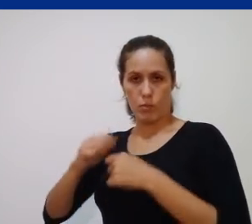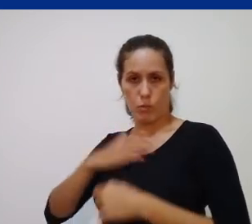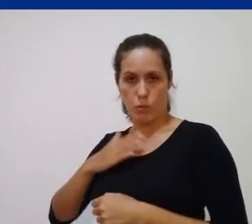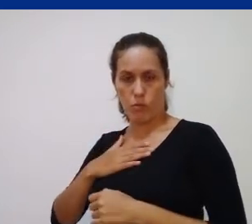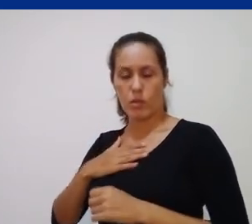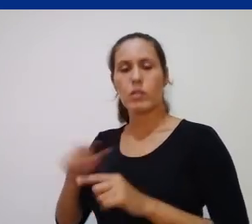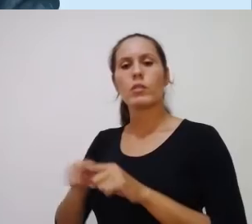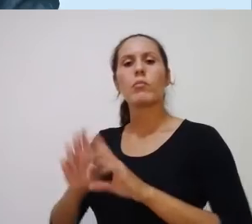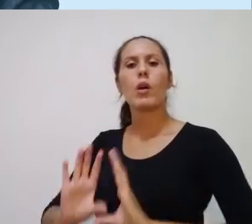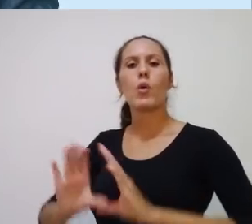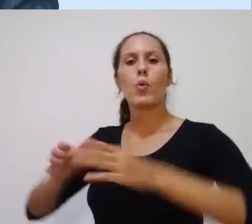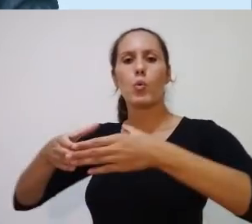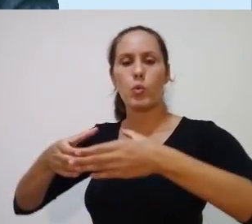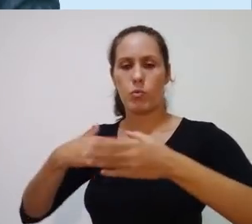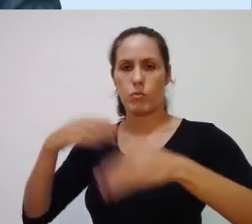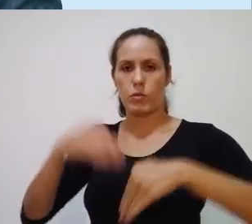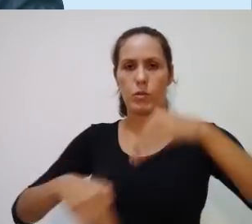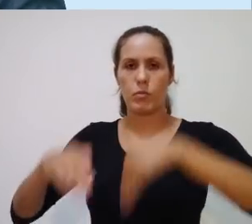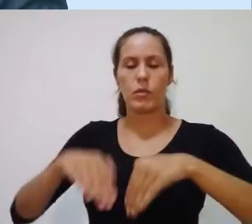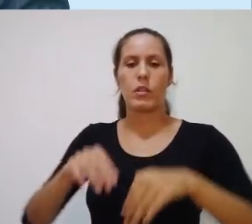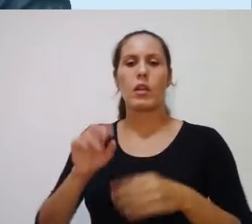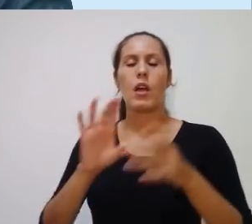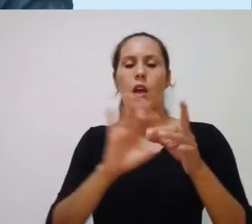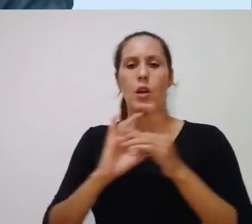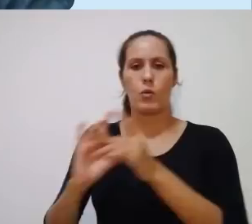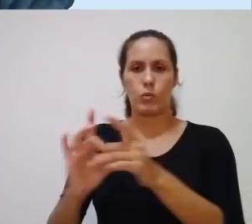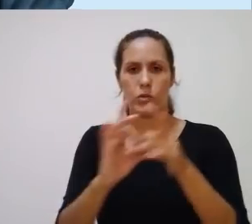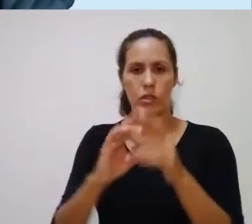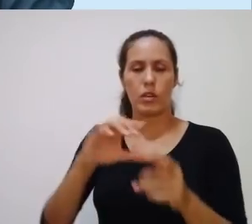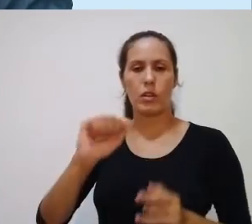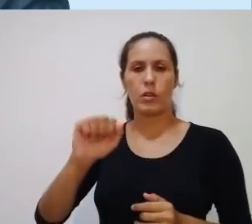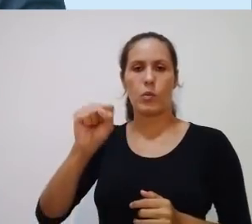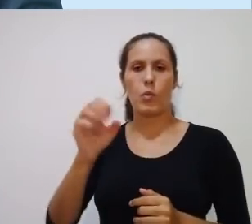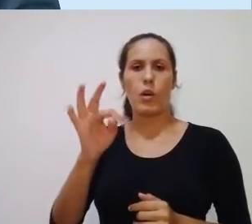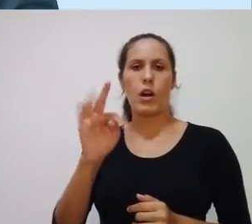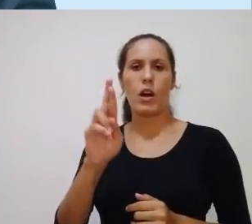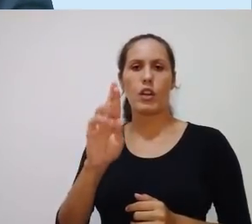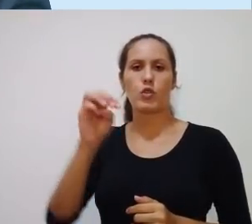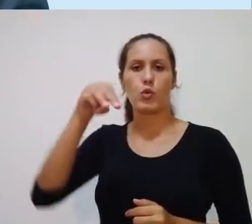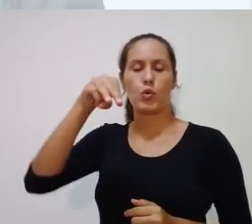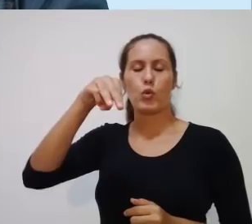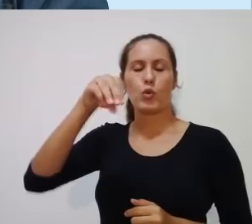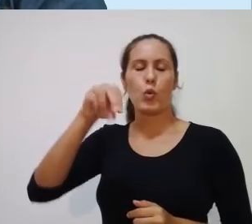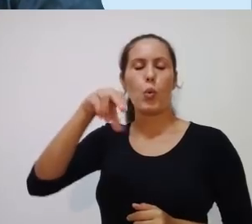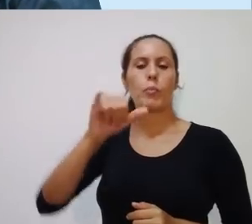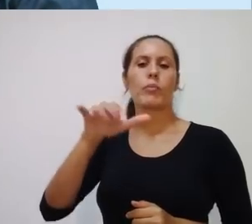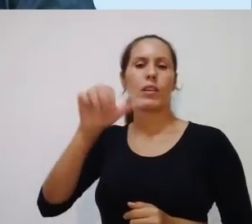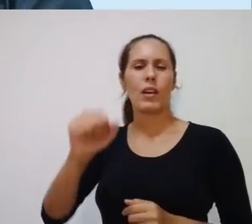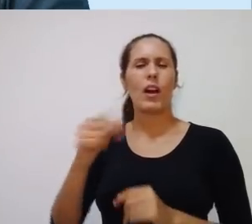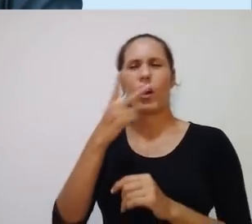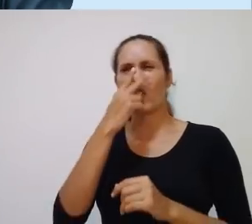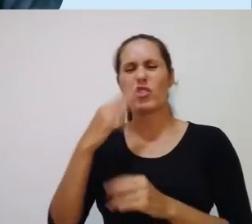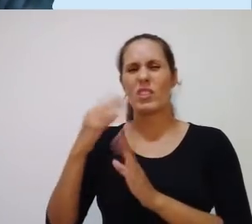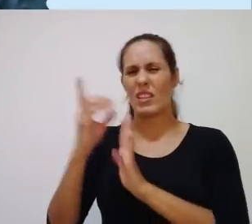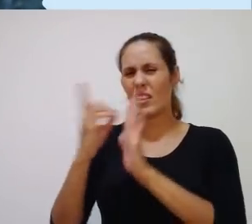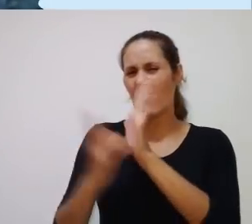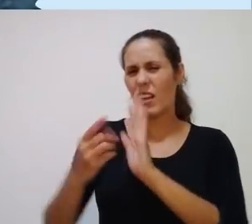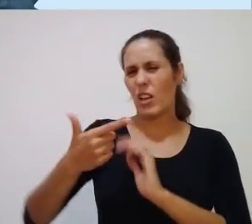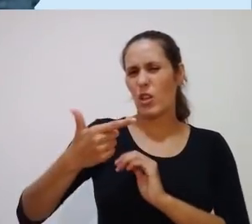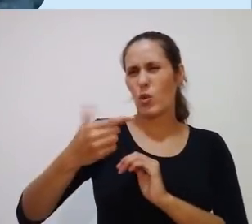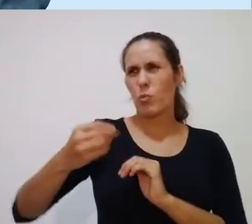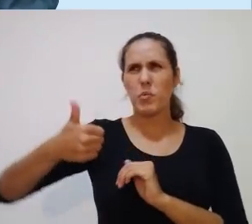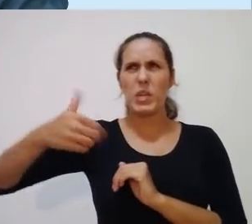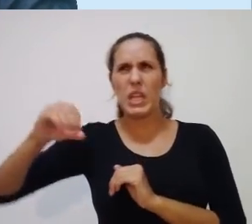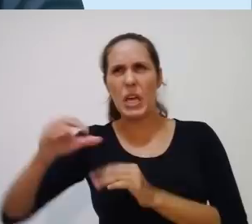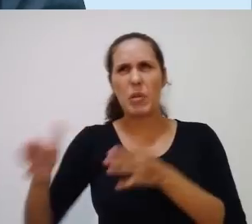é chamado União Astronômica Céu de Pernambuco, lá no finalzinho da década de 2010. Era exatamente o ano de 2007,